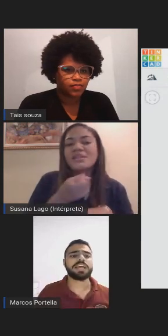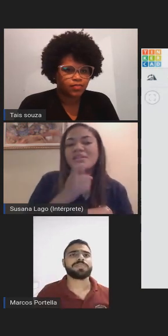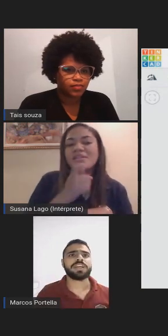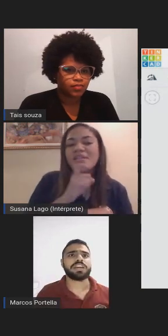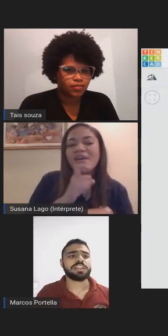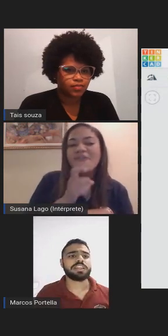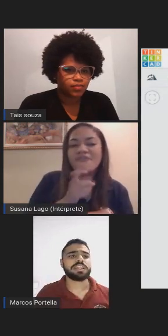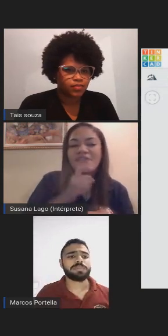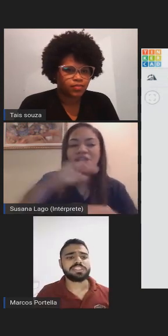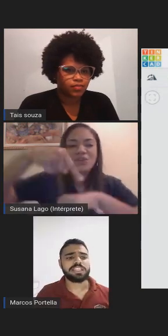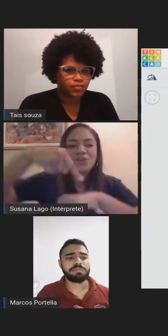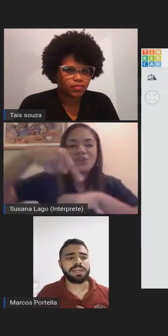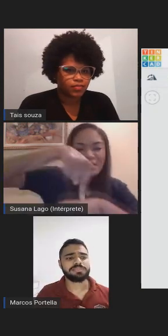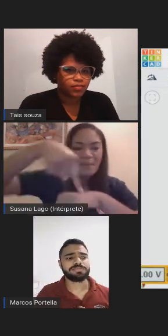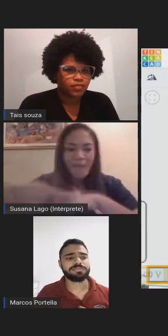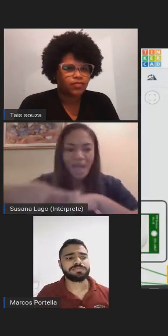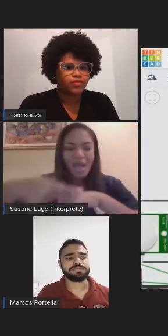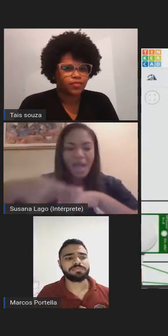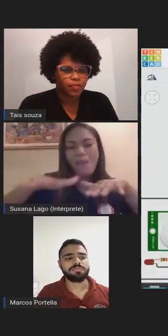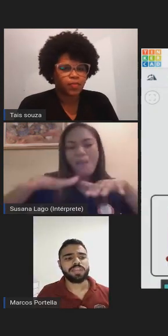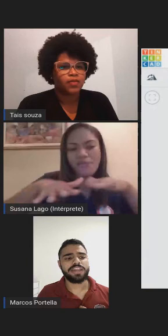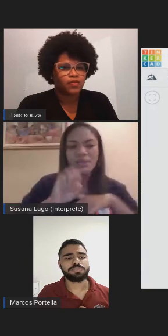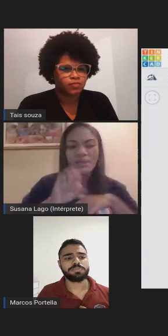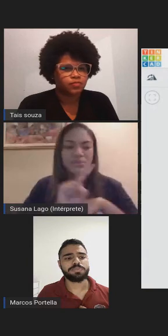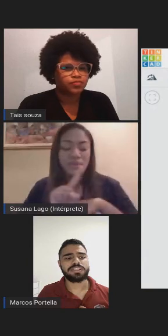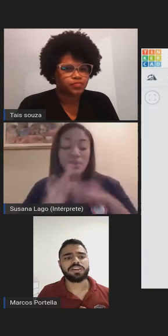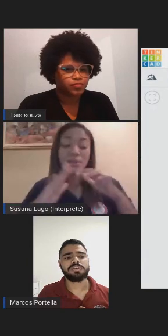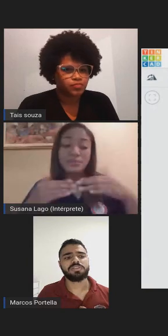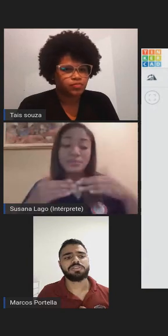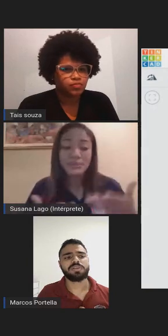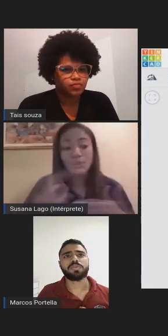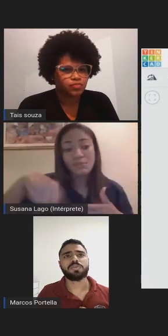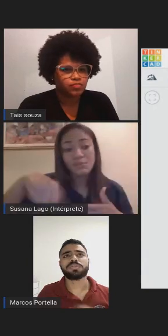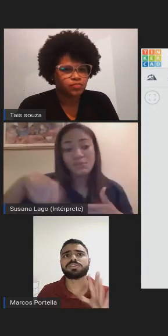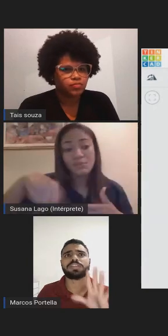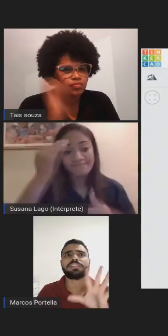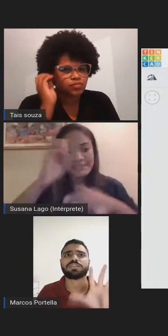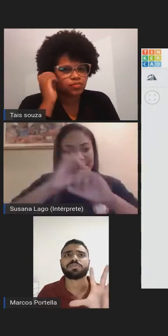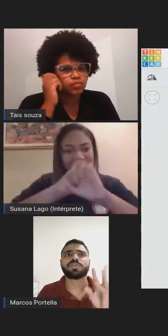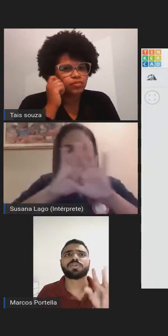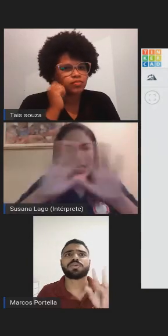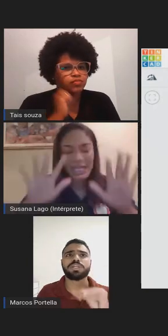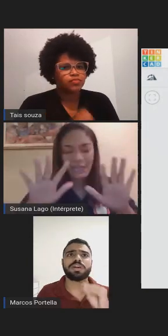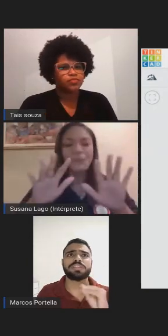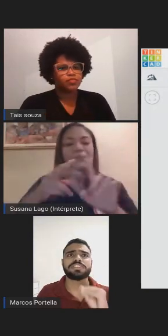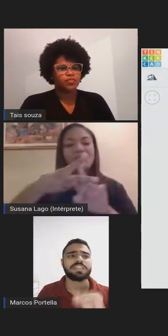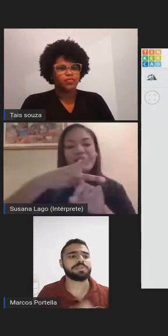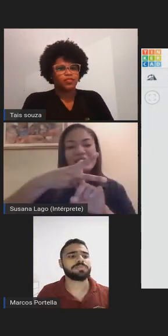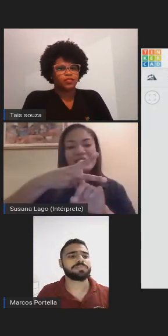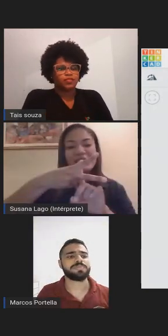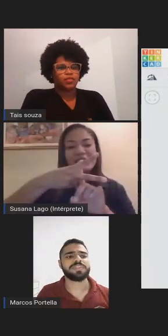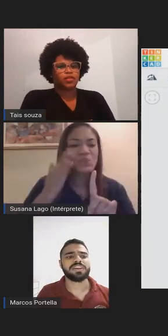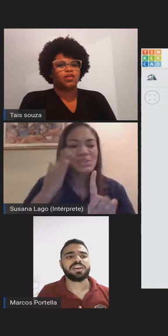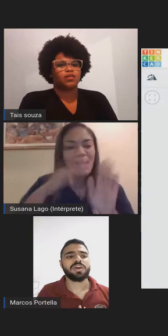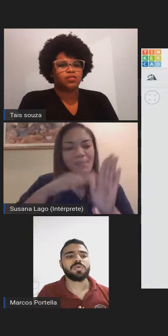não tem. Então, para vocês entenderem bem, é tipo assim, ó, o sensor de elevador, de corredor, que acontece